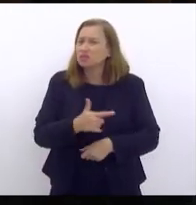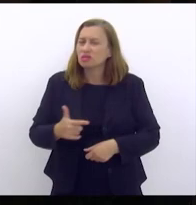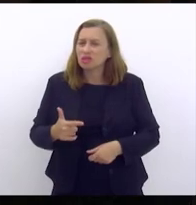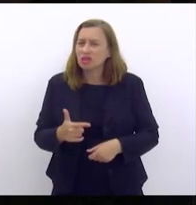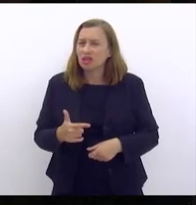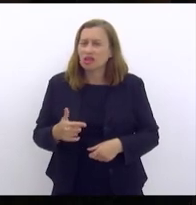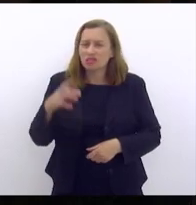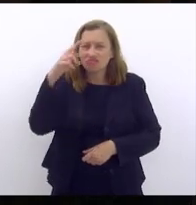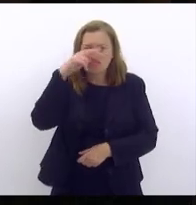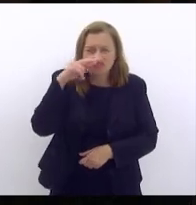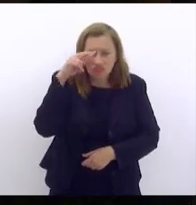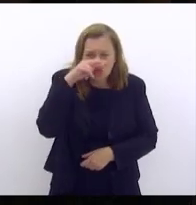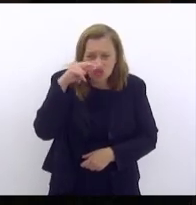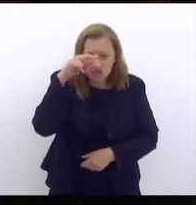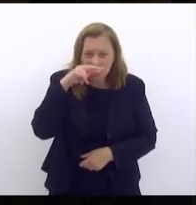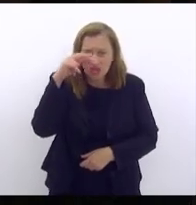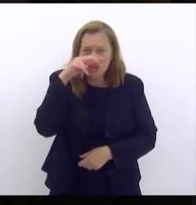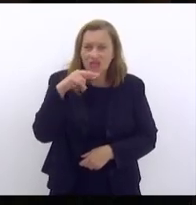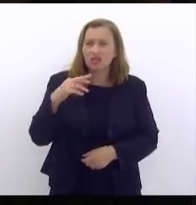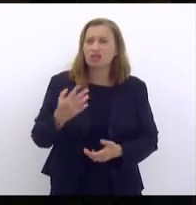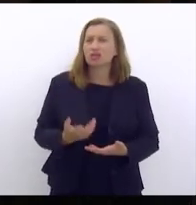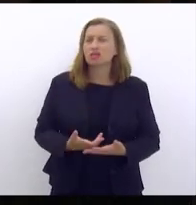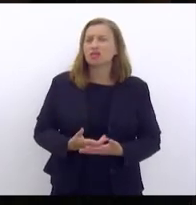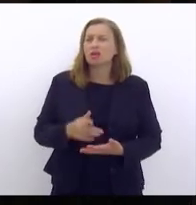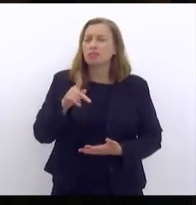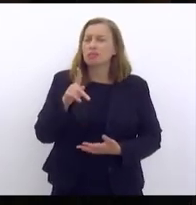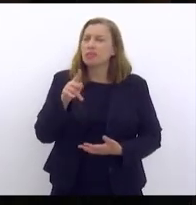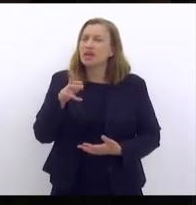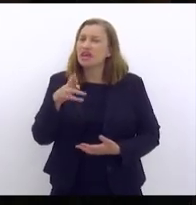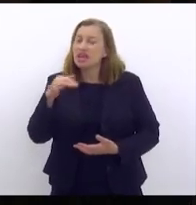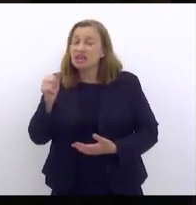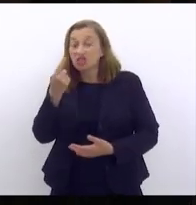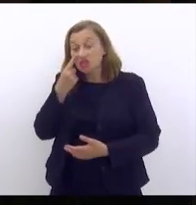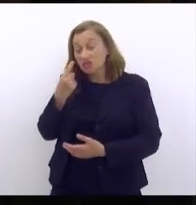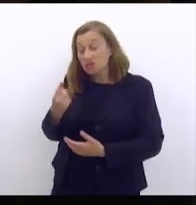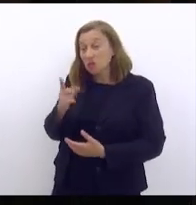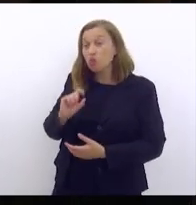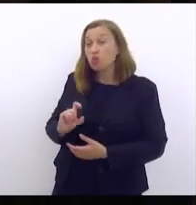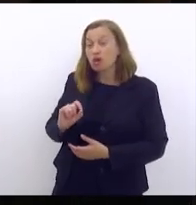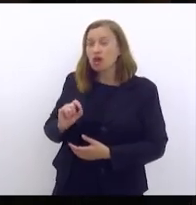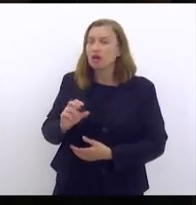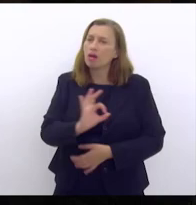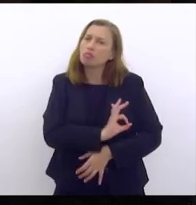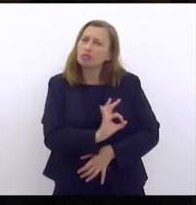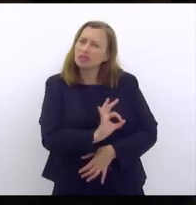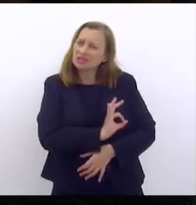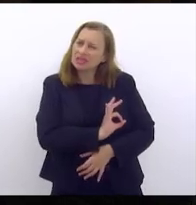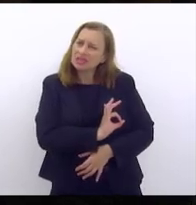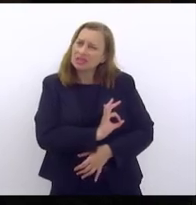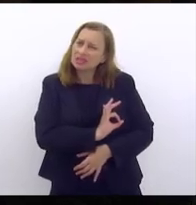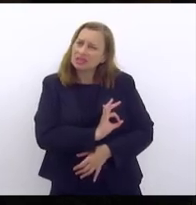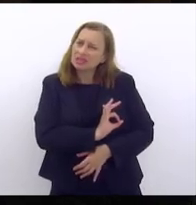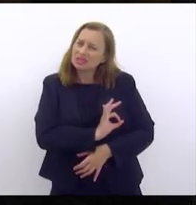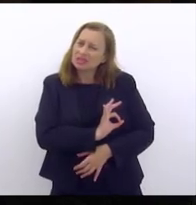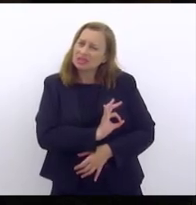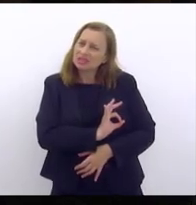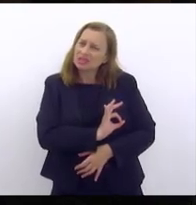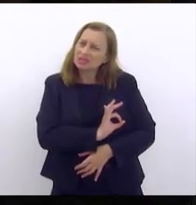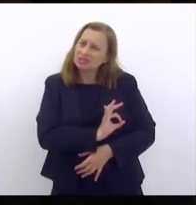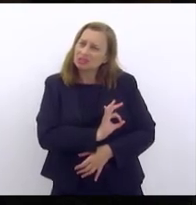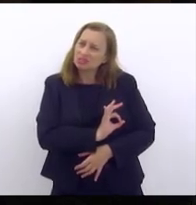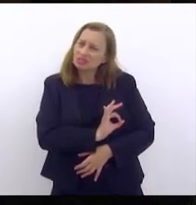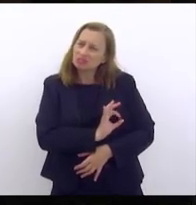a investigação, a perícia. A gente tem visto que a polícia, na polícia, nas polícias,